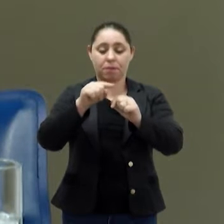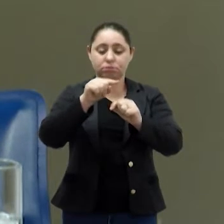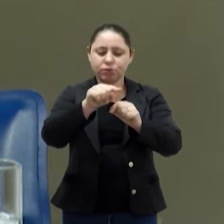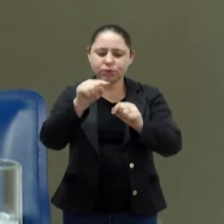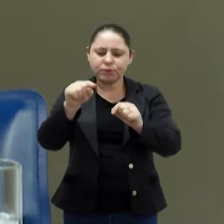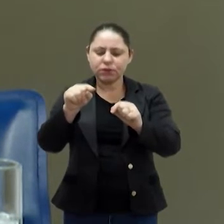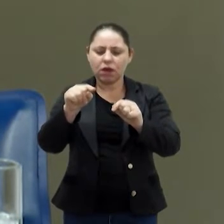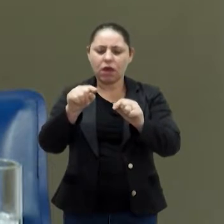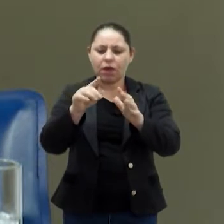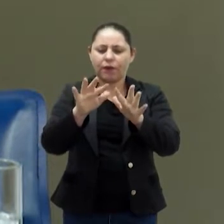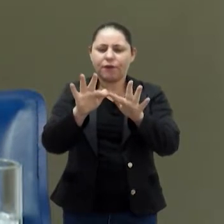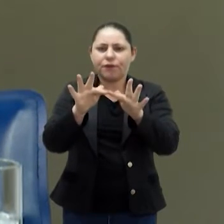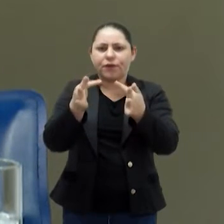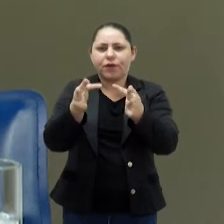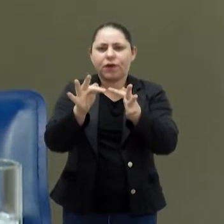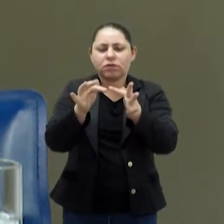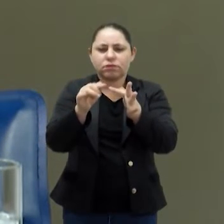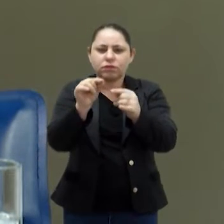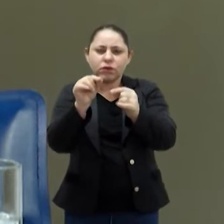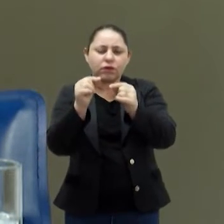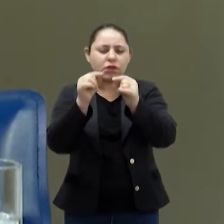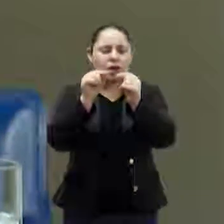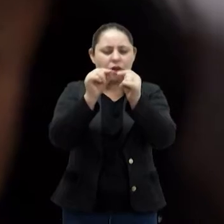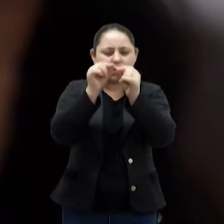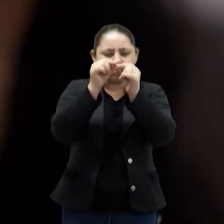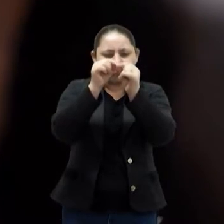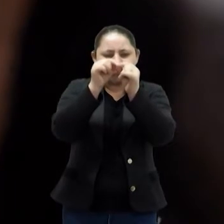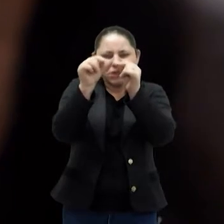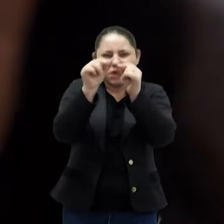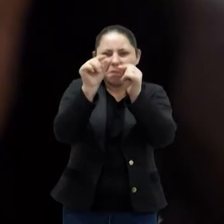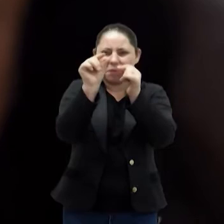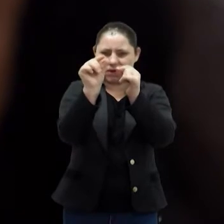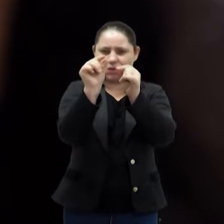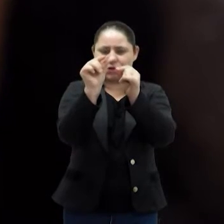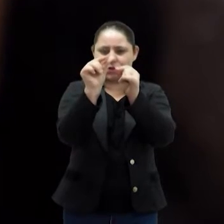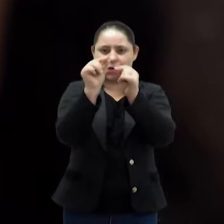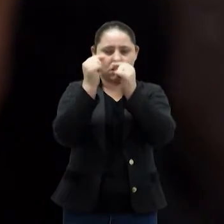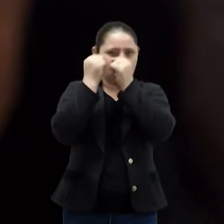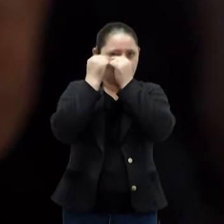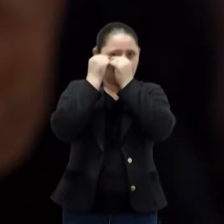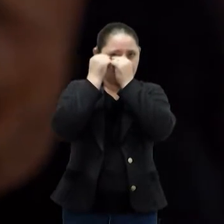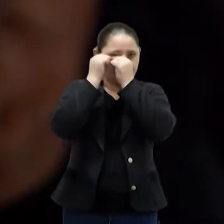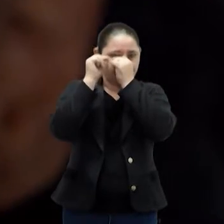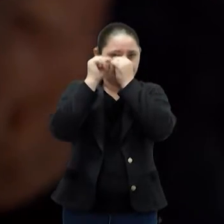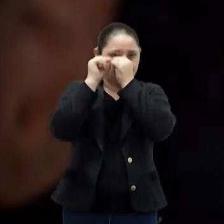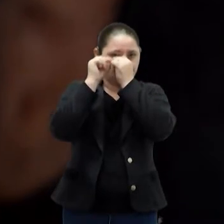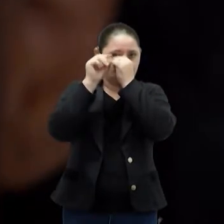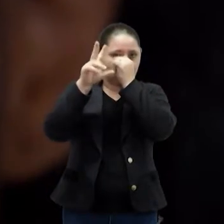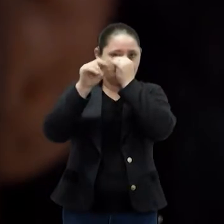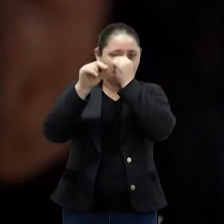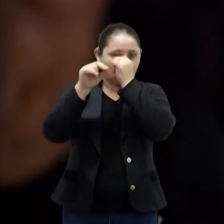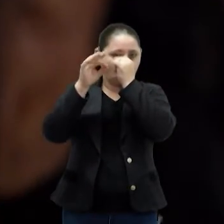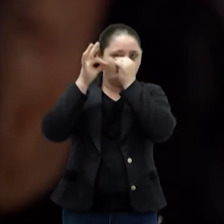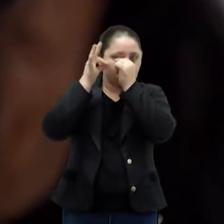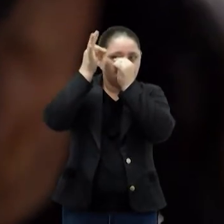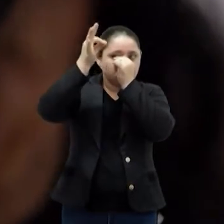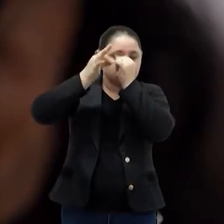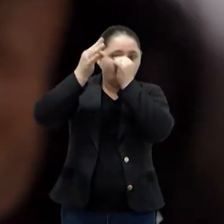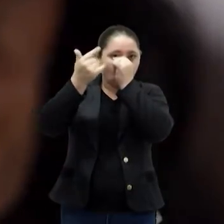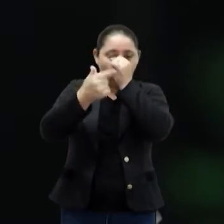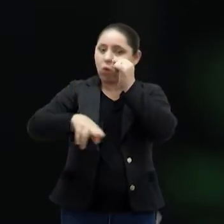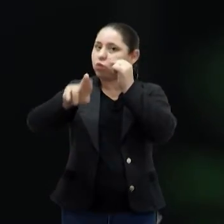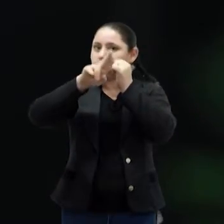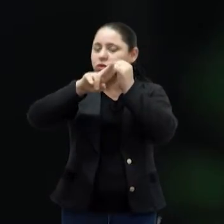equipamento bem delicado em que você entra fazendo uma incisão pequena, autocelante, em que normalmente a gente nem ponto